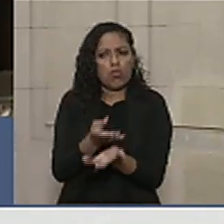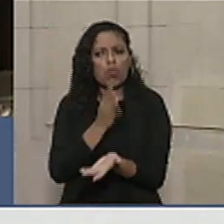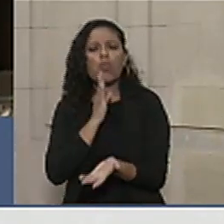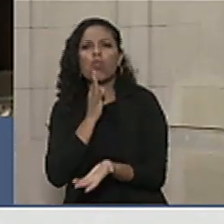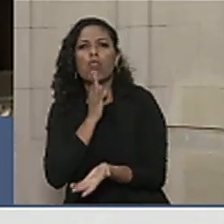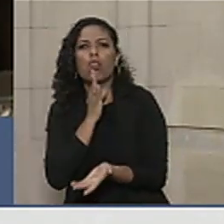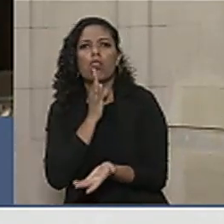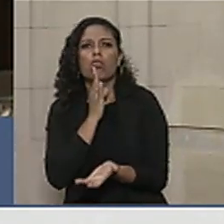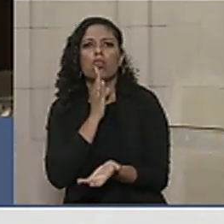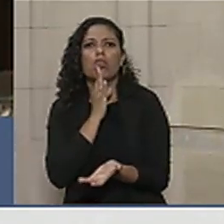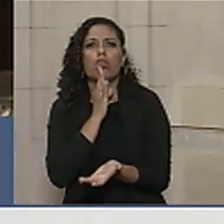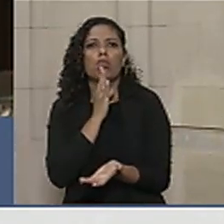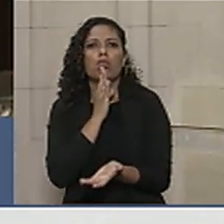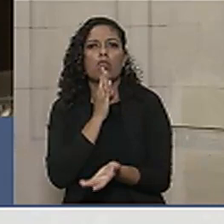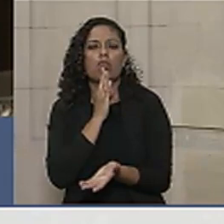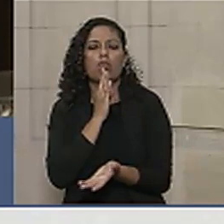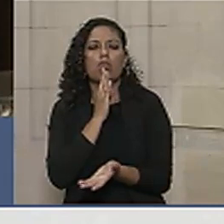conhece.